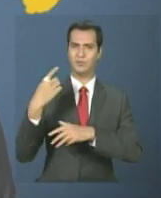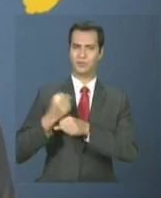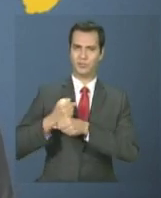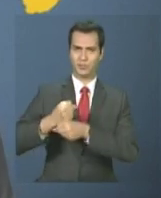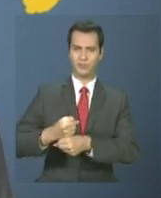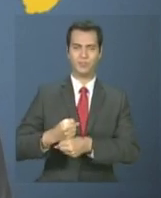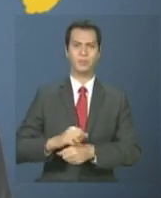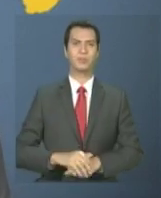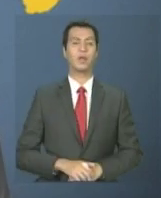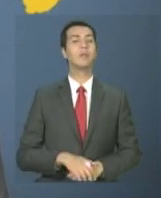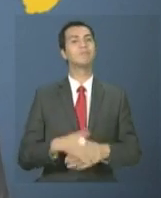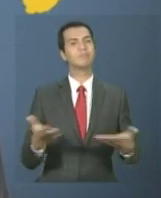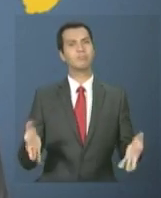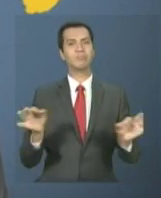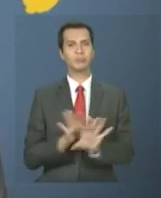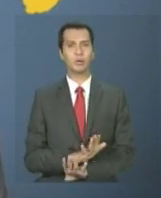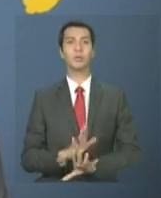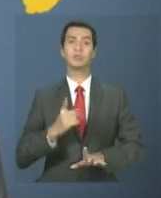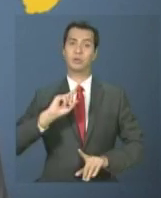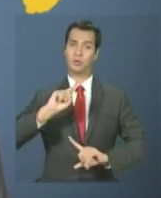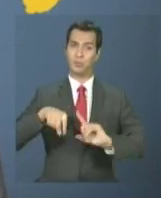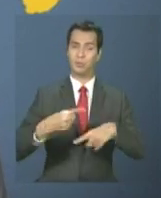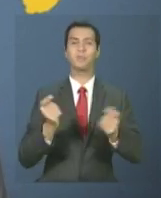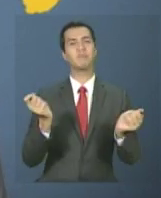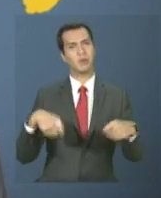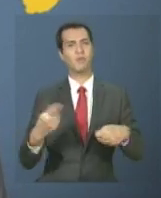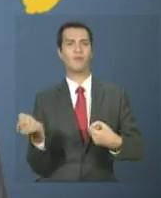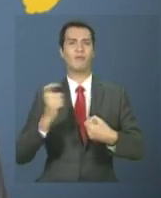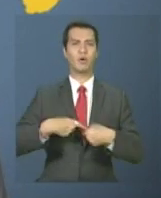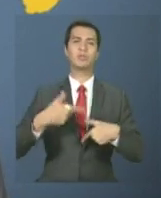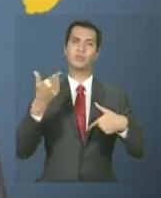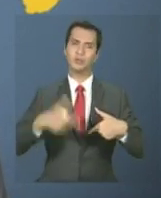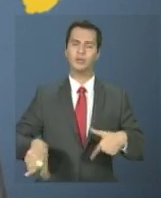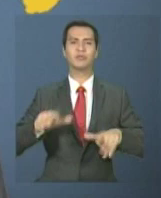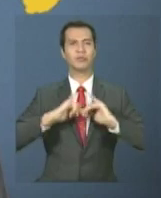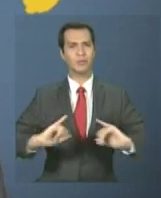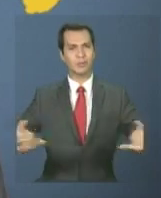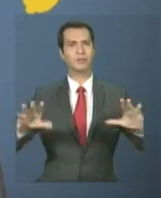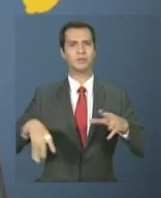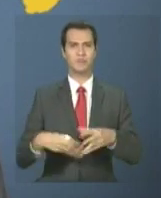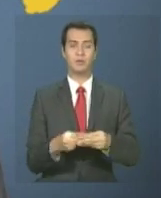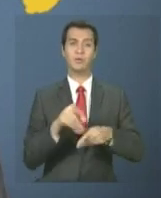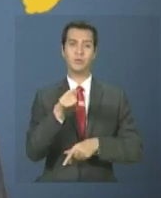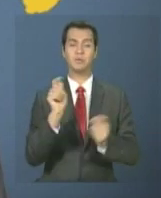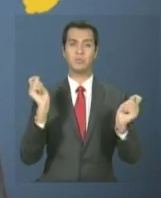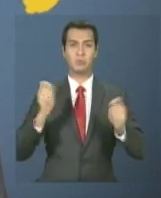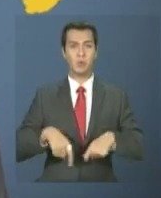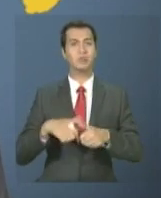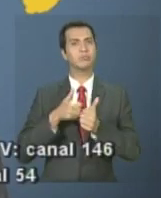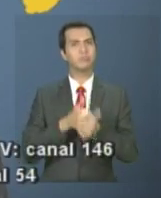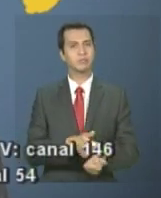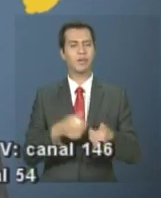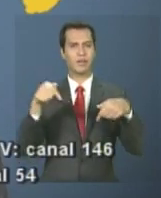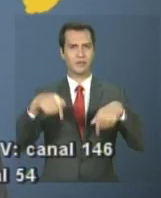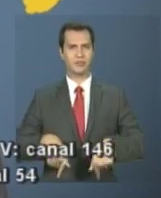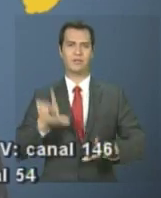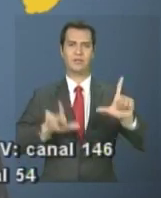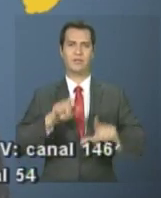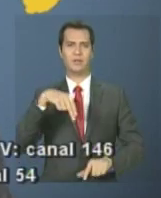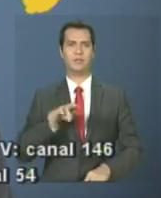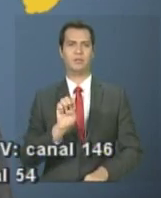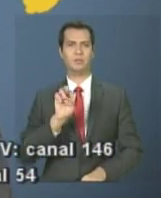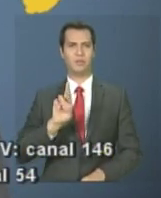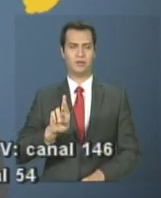podemos voltar com mais informações sobre a viagem da presidenta Dilma Rousseff à África do Sul. Você pode acompanhar conosco aqui pela